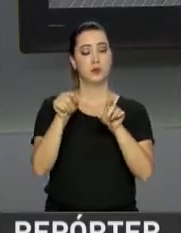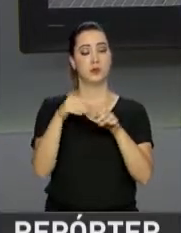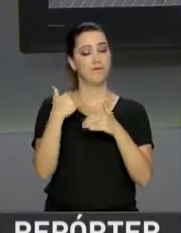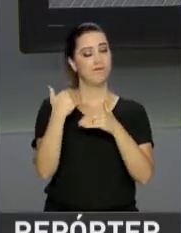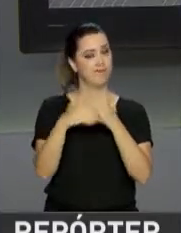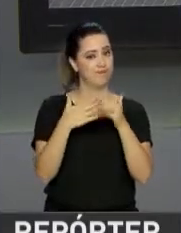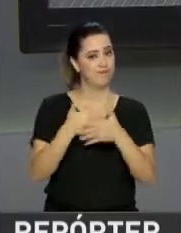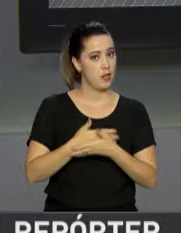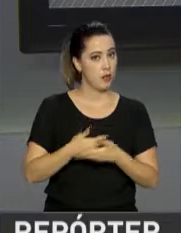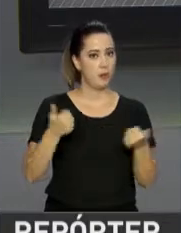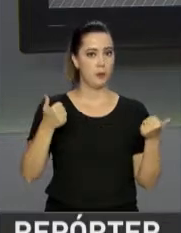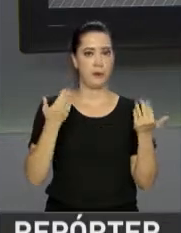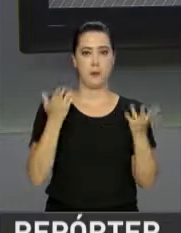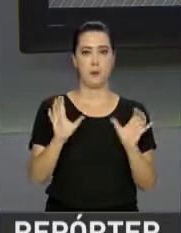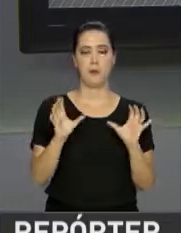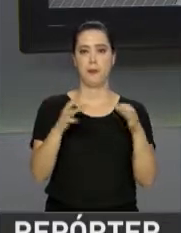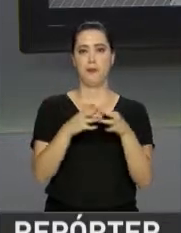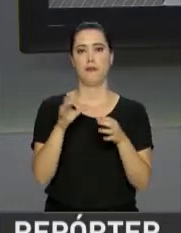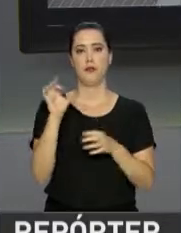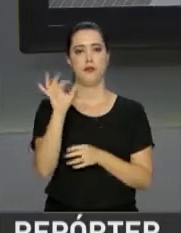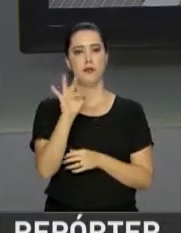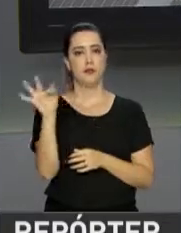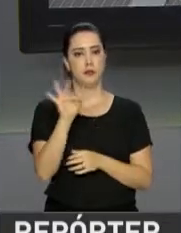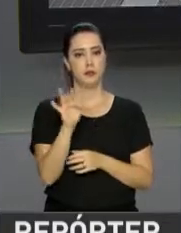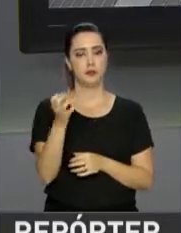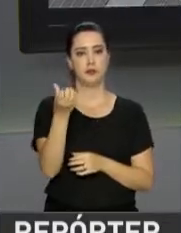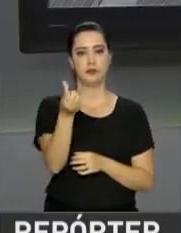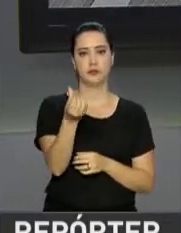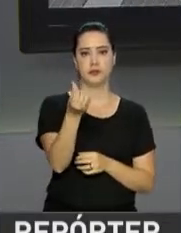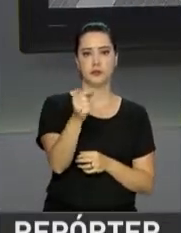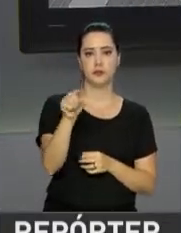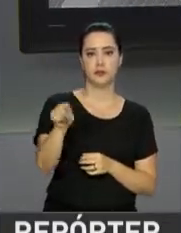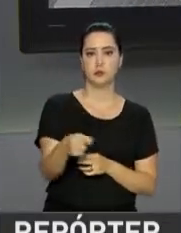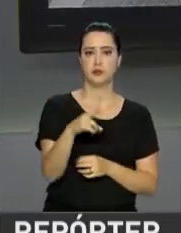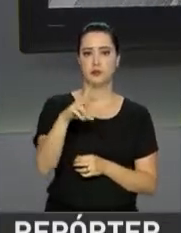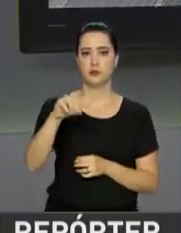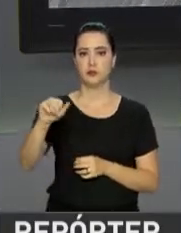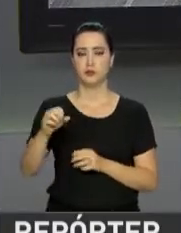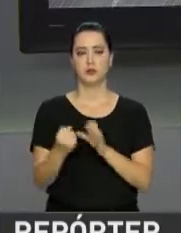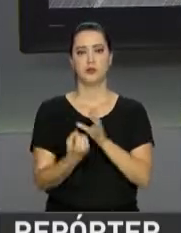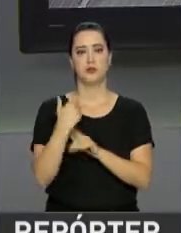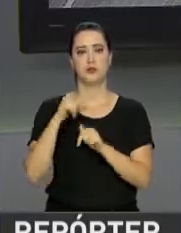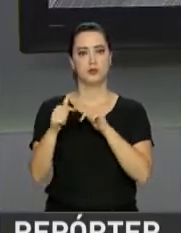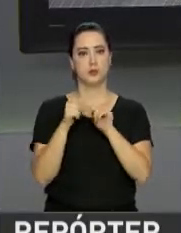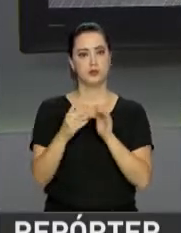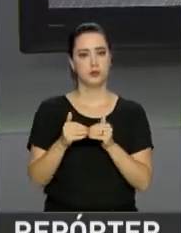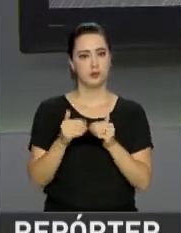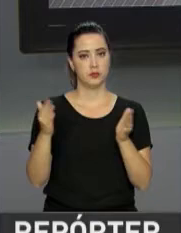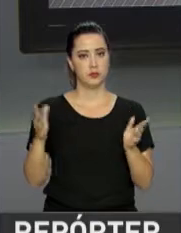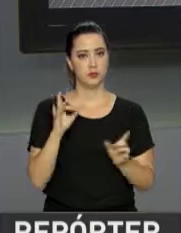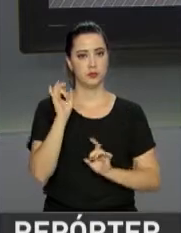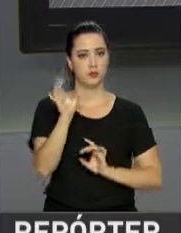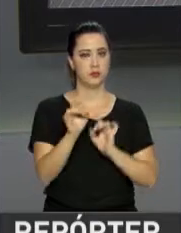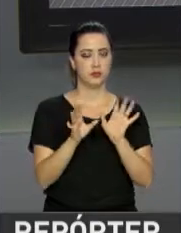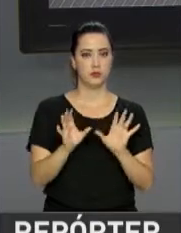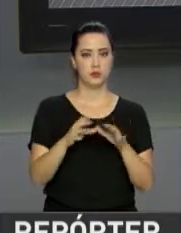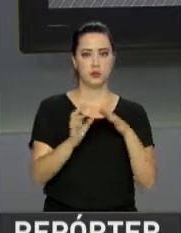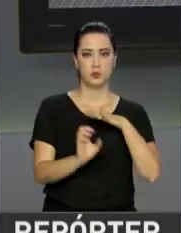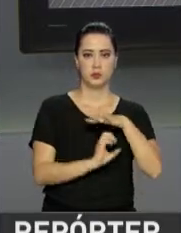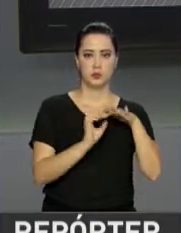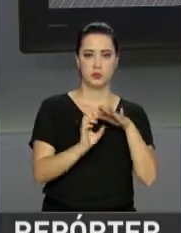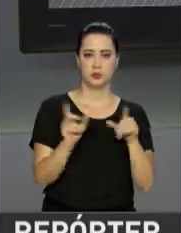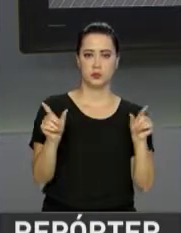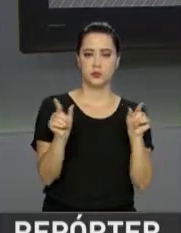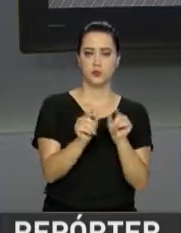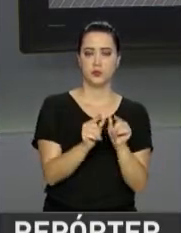o assunto é crescimento. Nessa área, só em fevereiro, 66 mil vagas de empregos foram abertas, especialmente